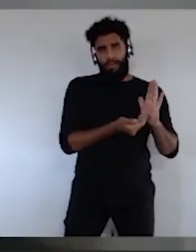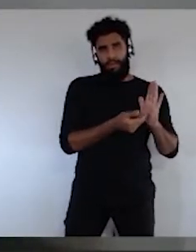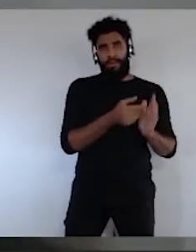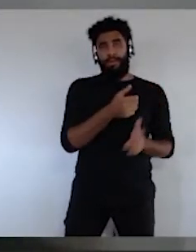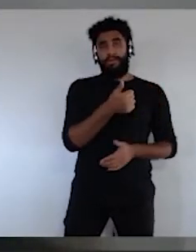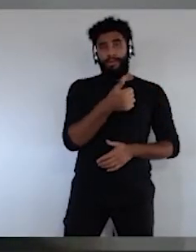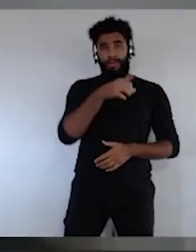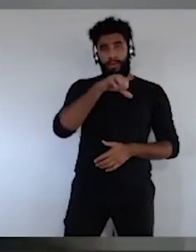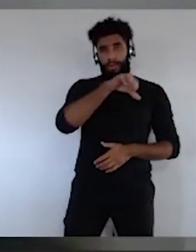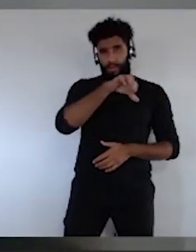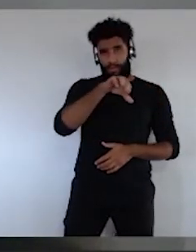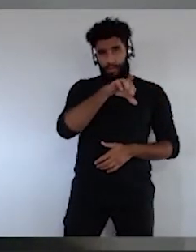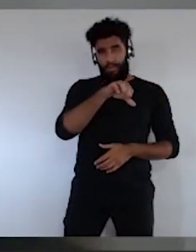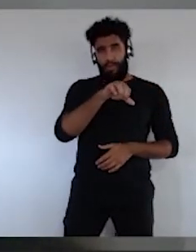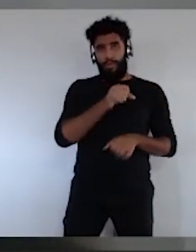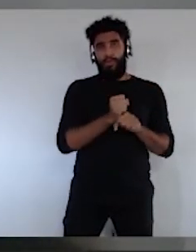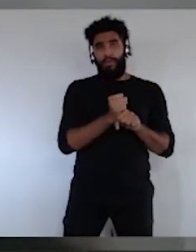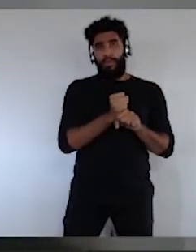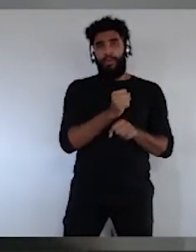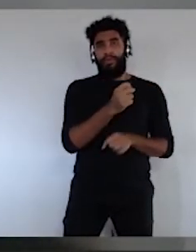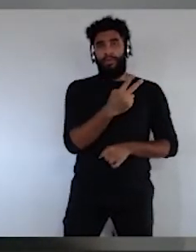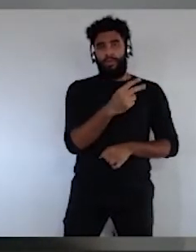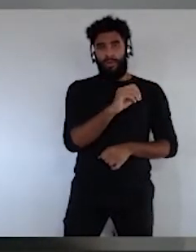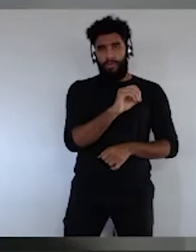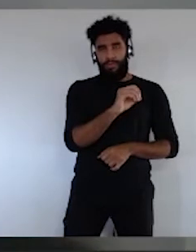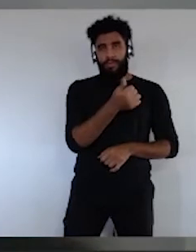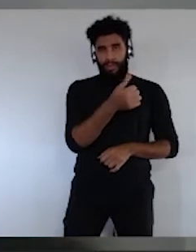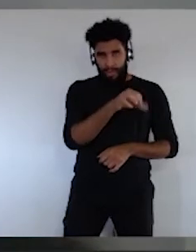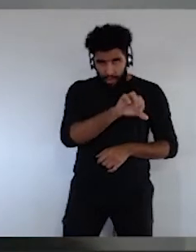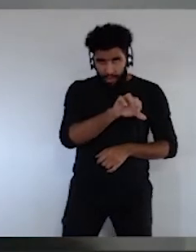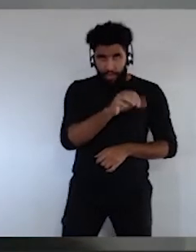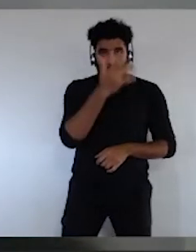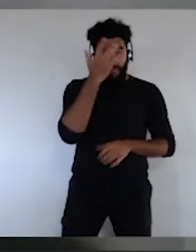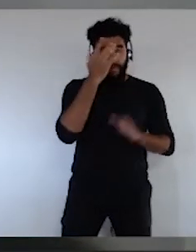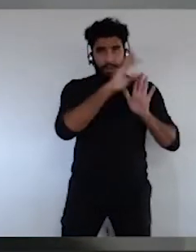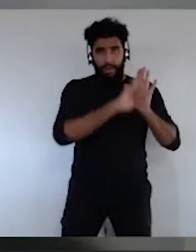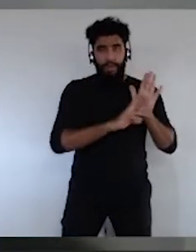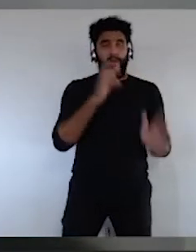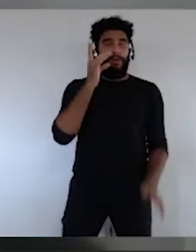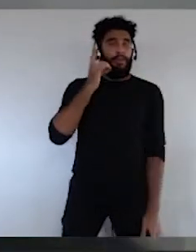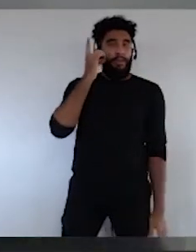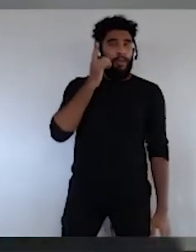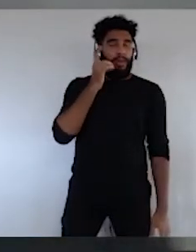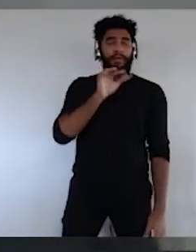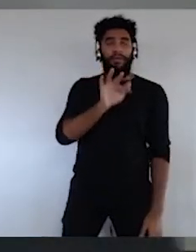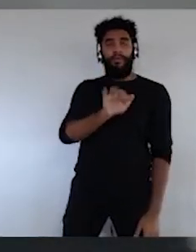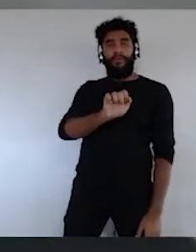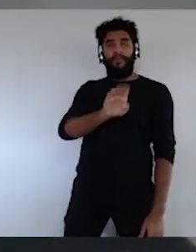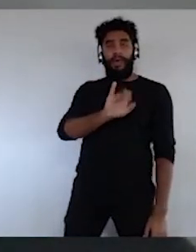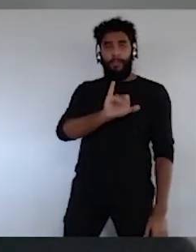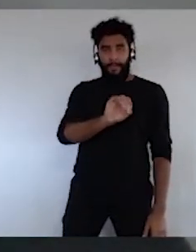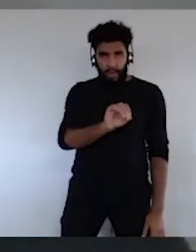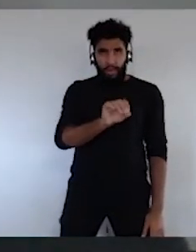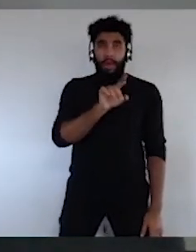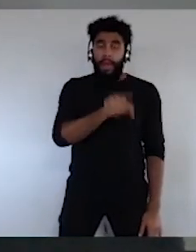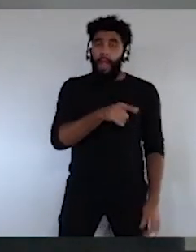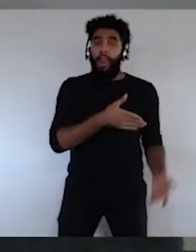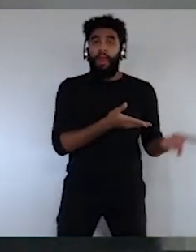julgamento, tanto que a gente, no eleitoral, é muito acostumado com a vista em mesa, né? Porque aquela celeridade toda, pegava os autos ali mesmo, dava uma olhada e